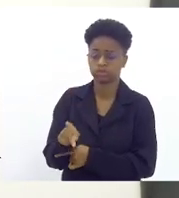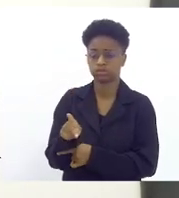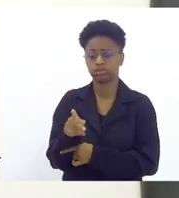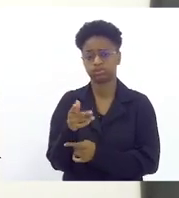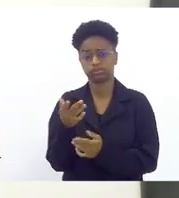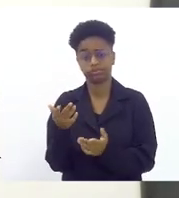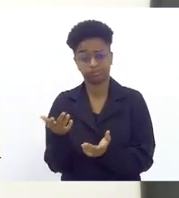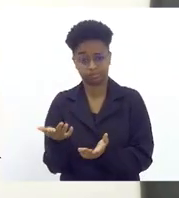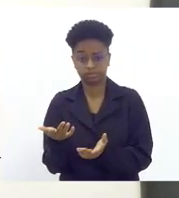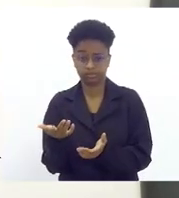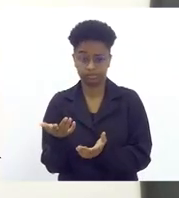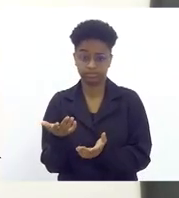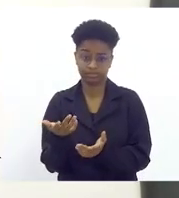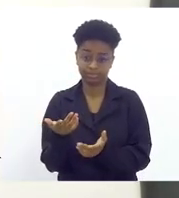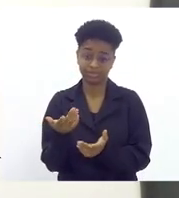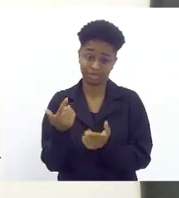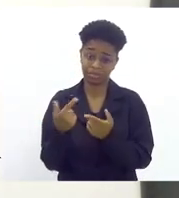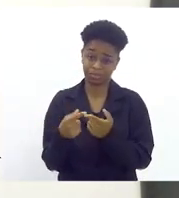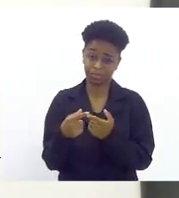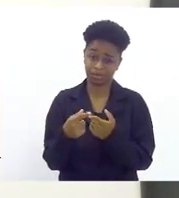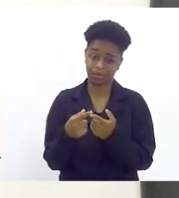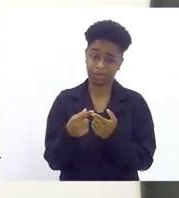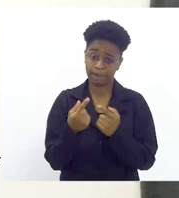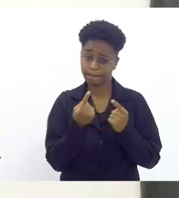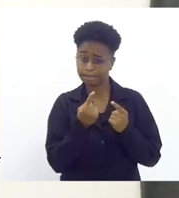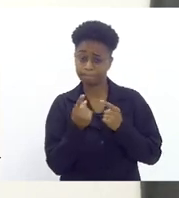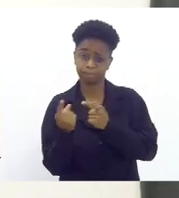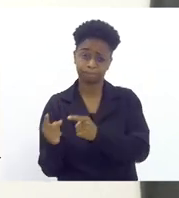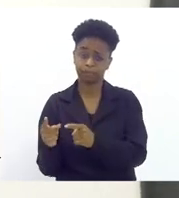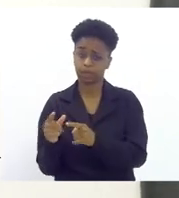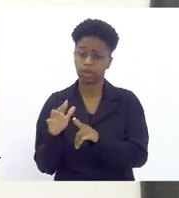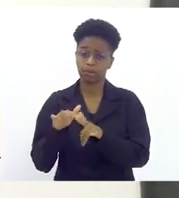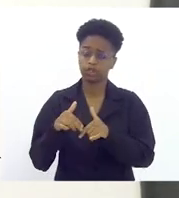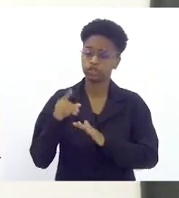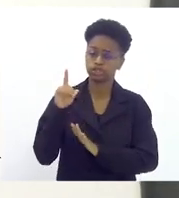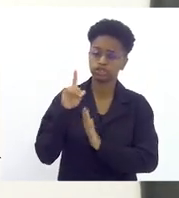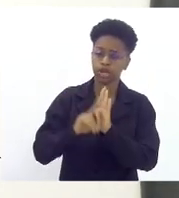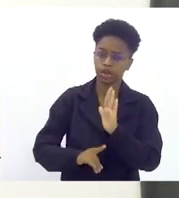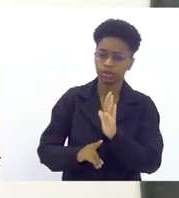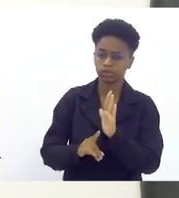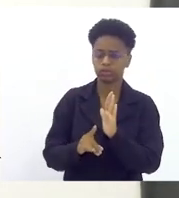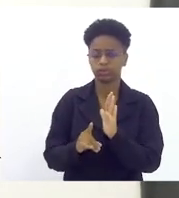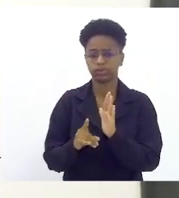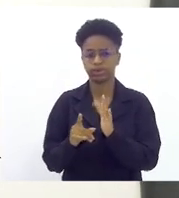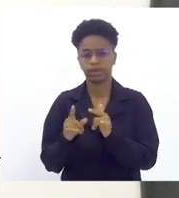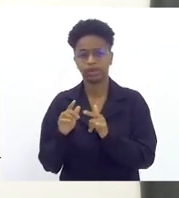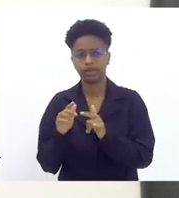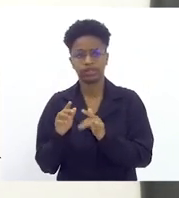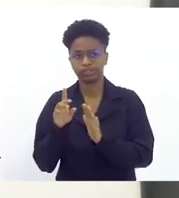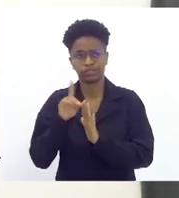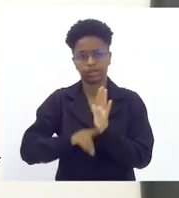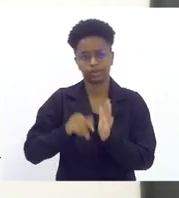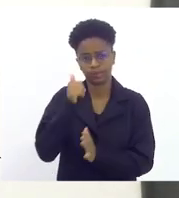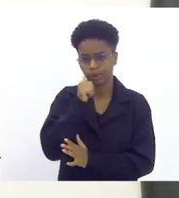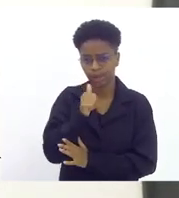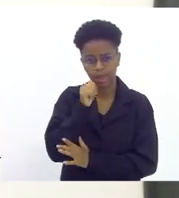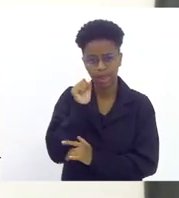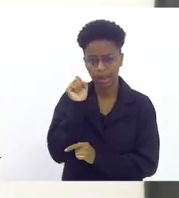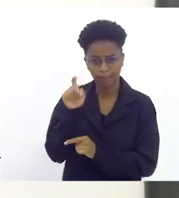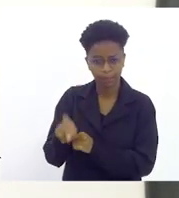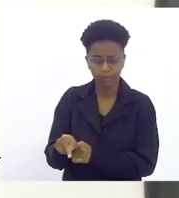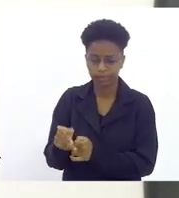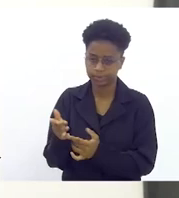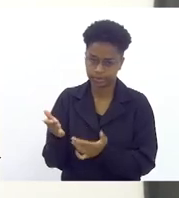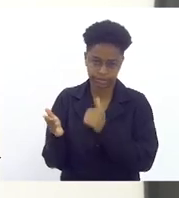né, que é atacada com a questão dos direitos das mulheres, a